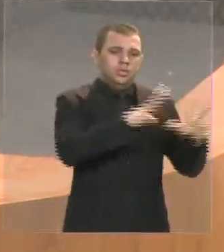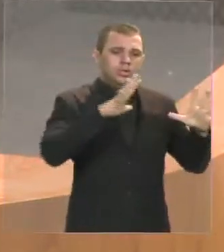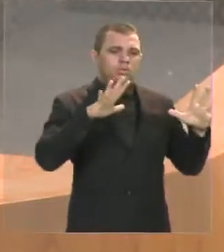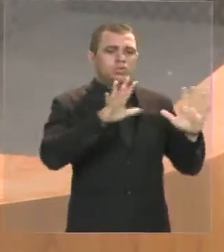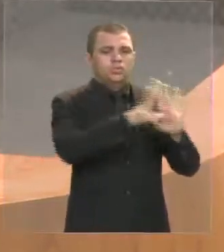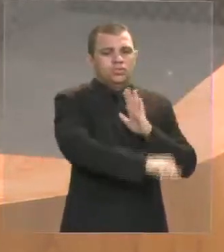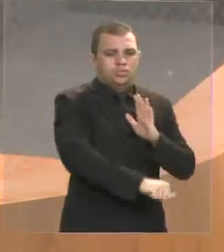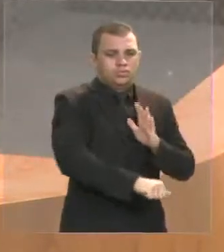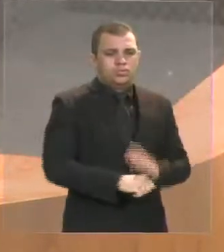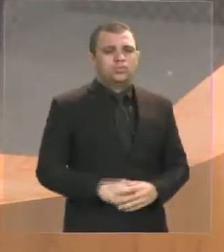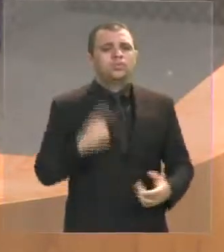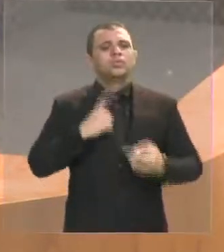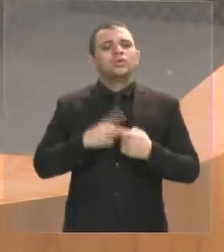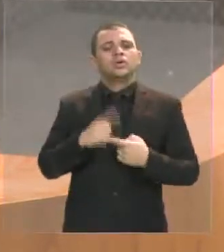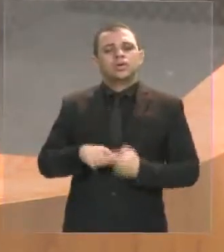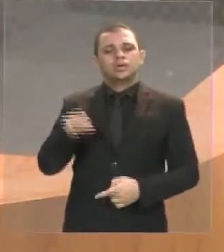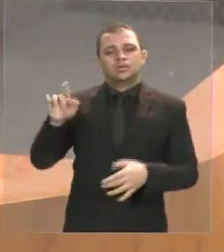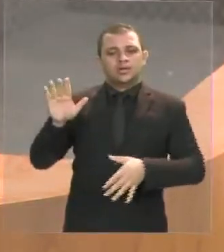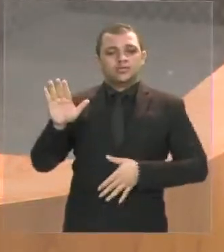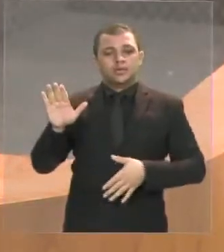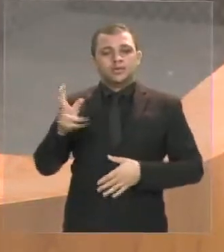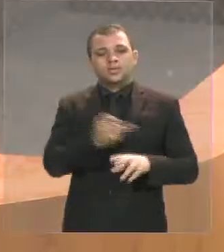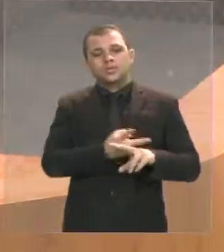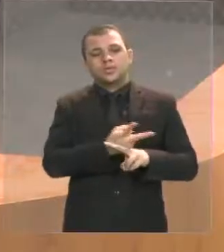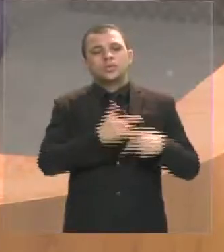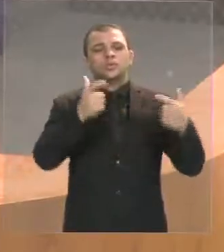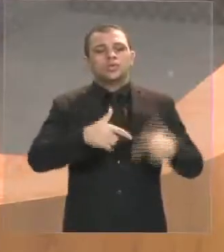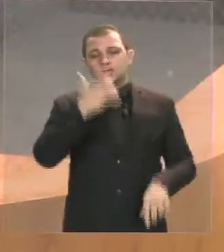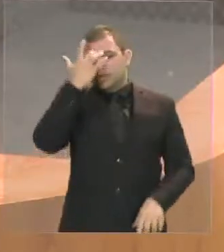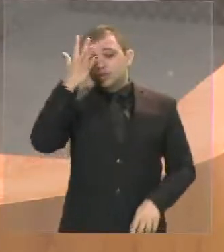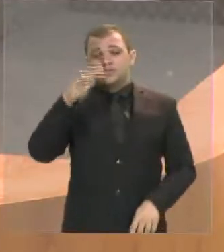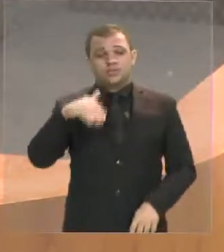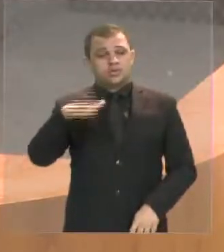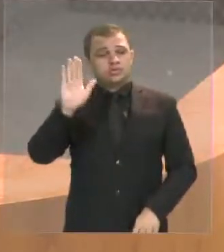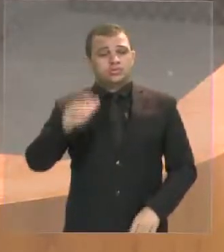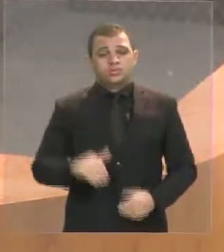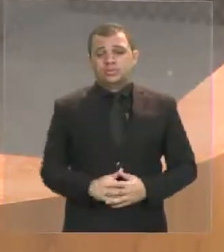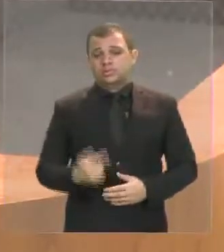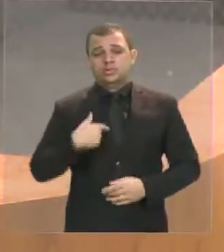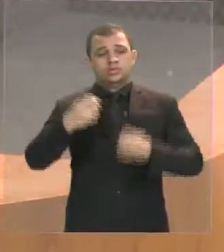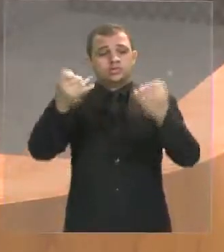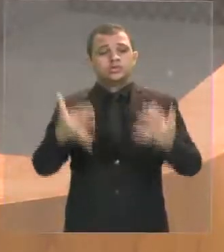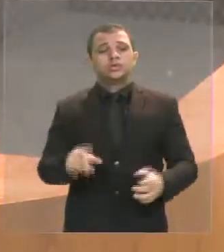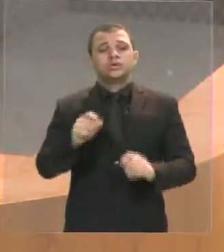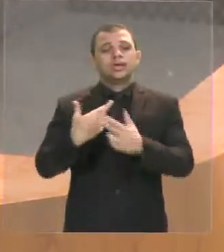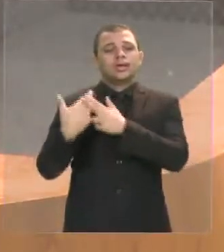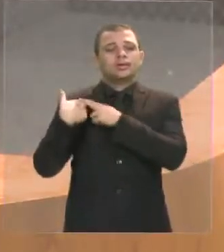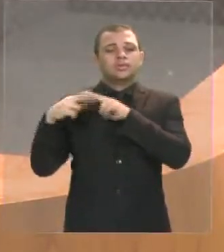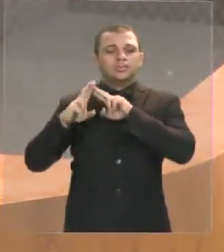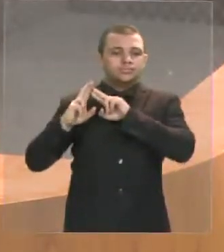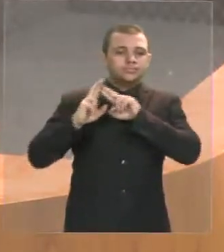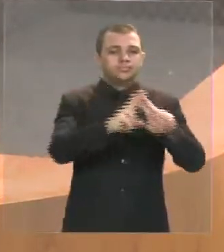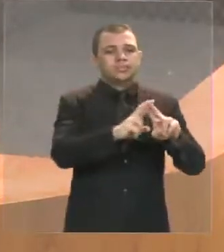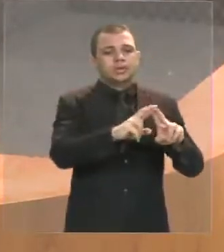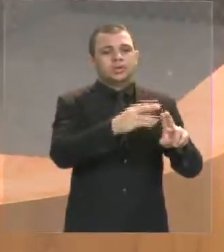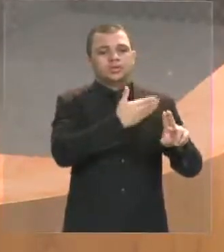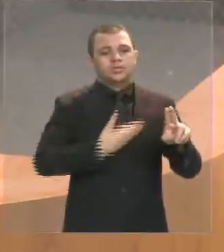deputado, ele procura onde ele tem mais facilidade. E aqui eu não estou eximindo de responsabilidade o governo nem a